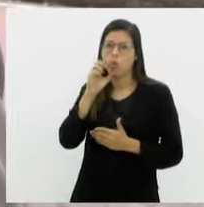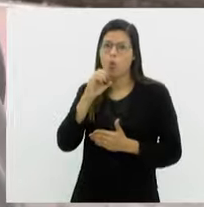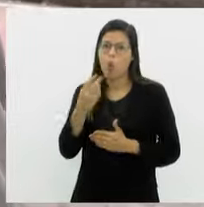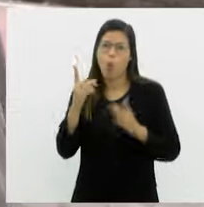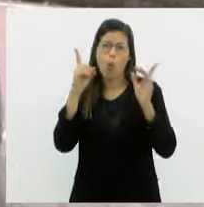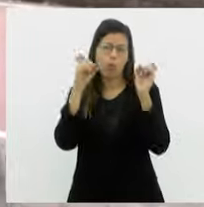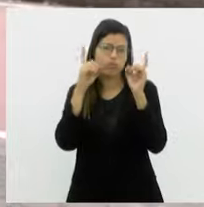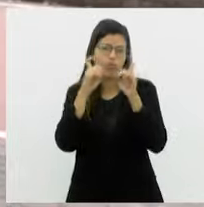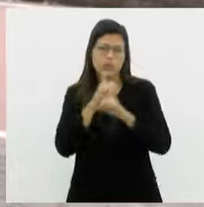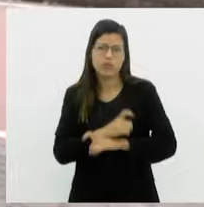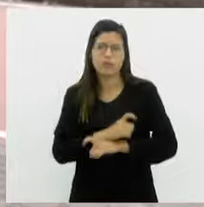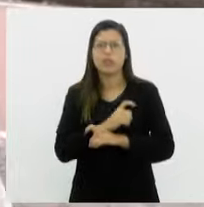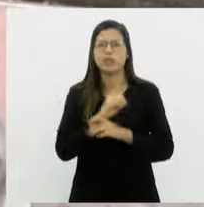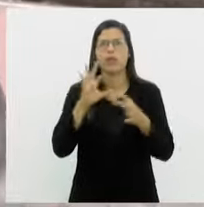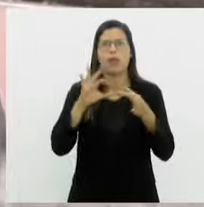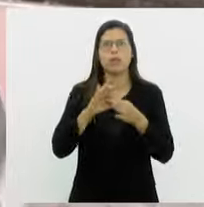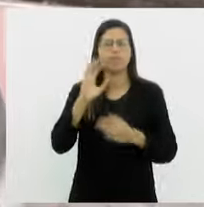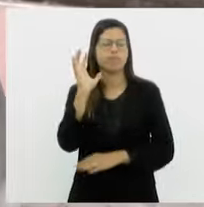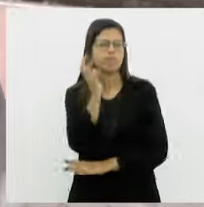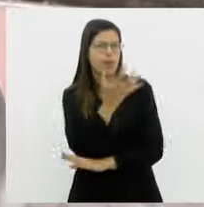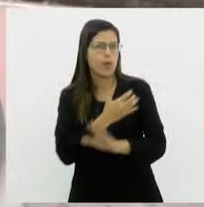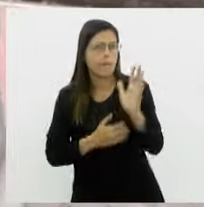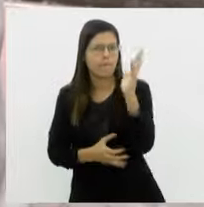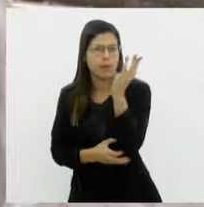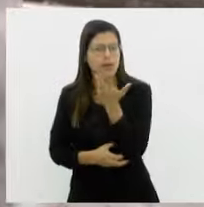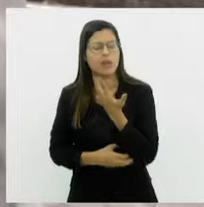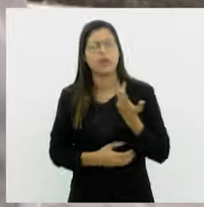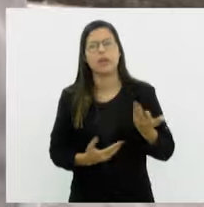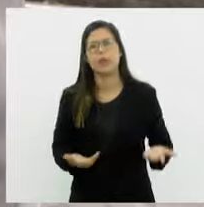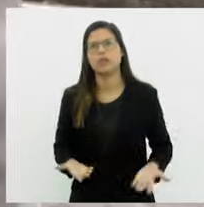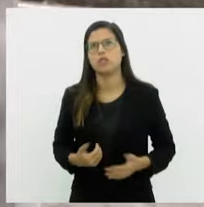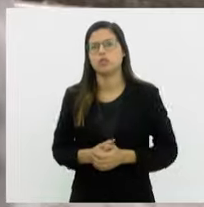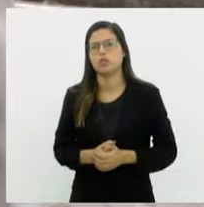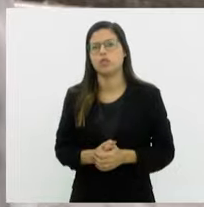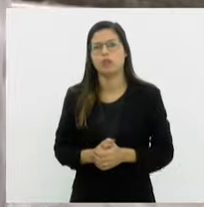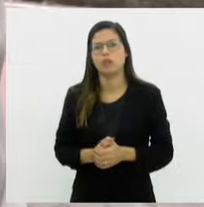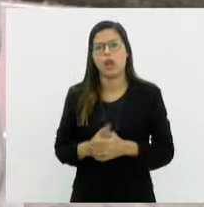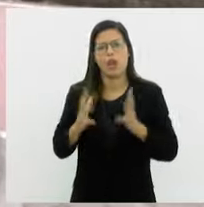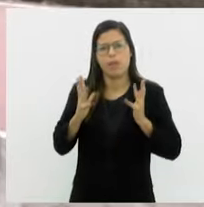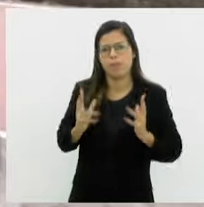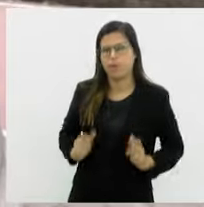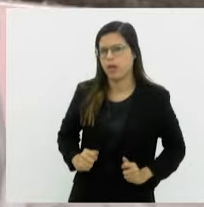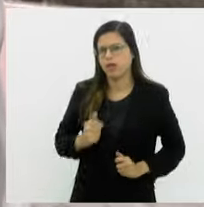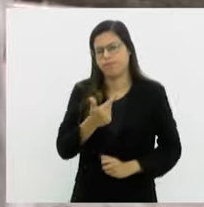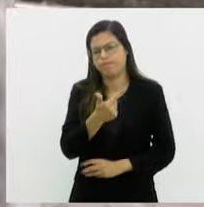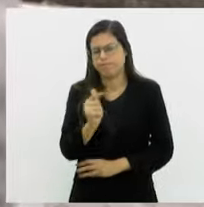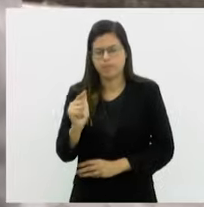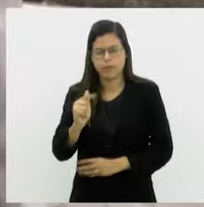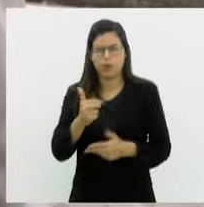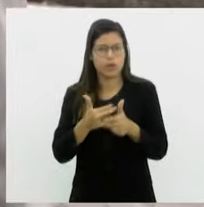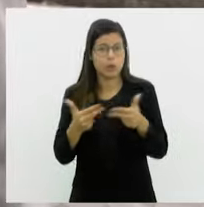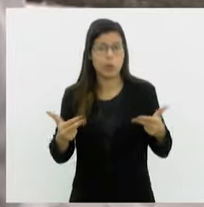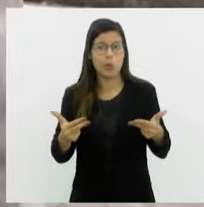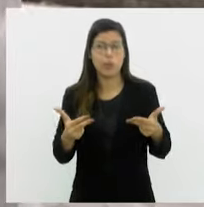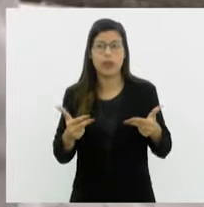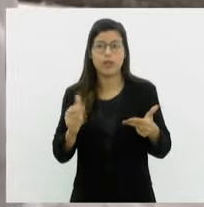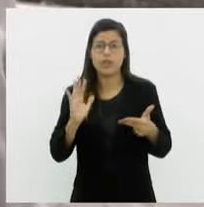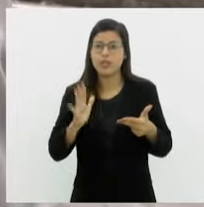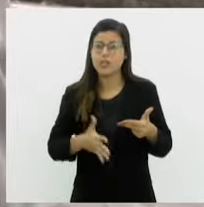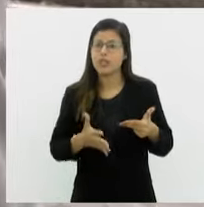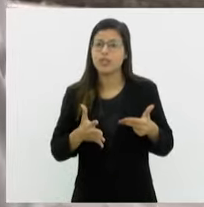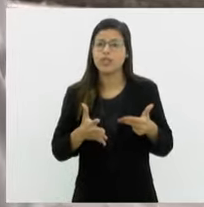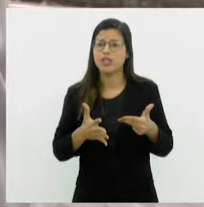o meio ambiente, como aspectos, vamos dizer, de higiene e outras coisas mais. Então, já sai